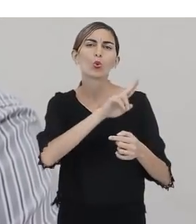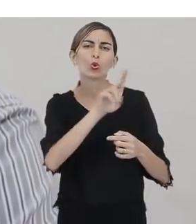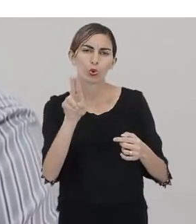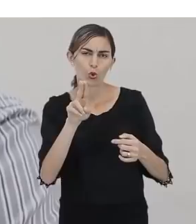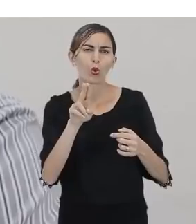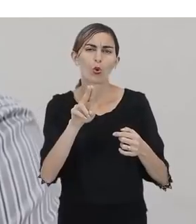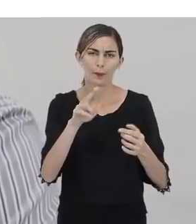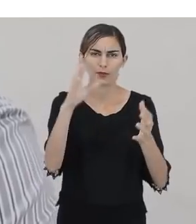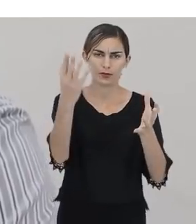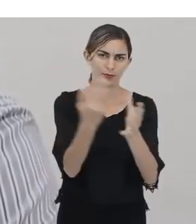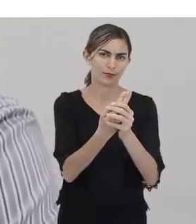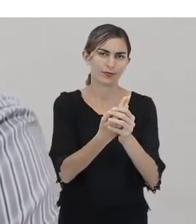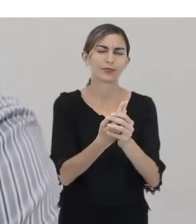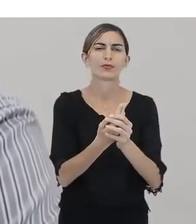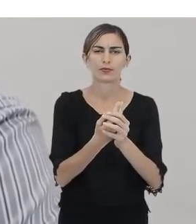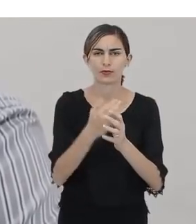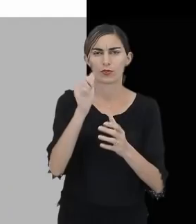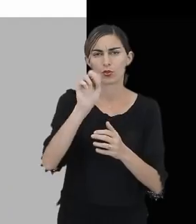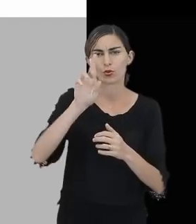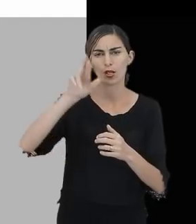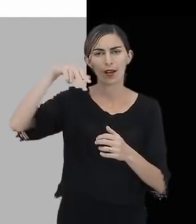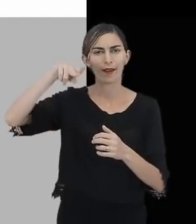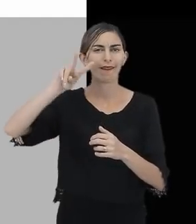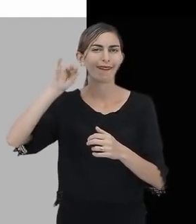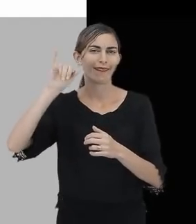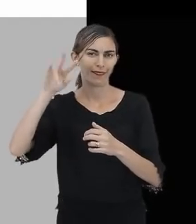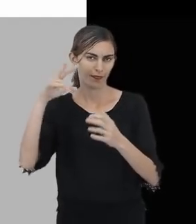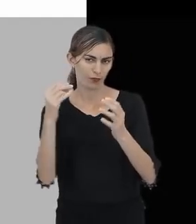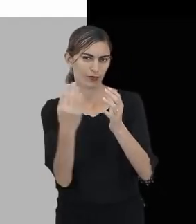nome do arquivo e as pastas.